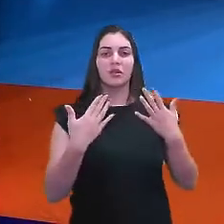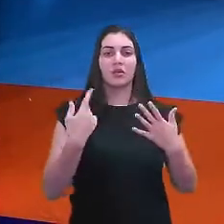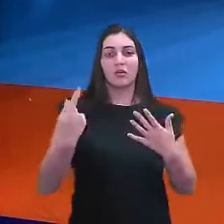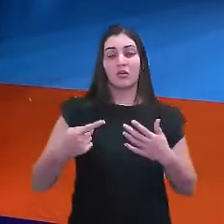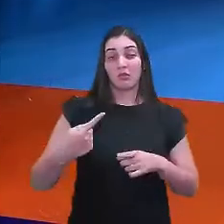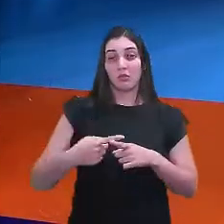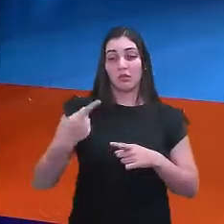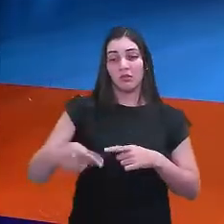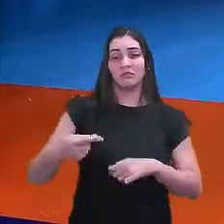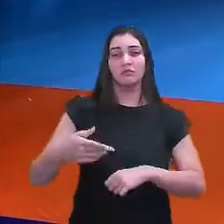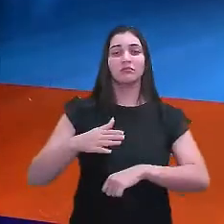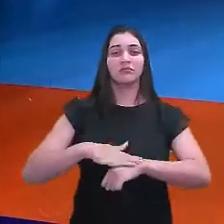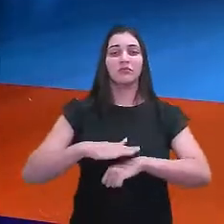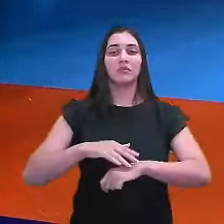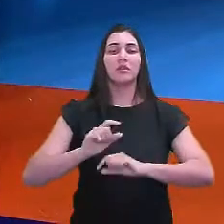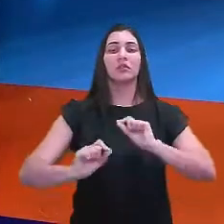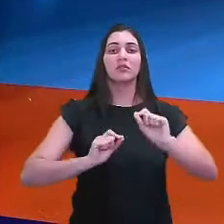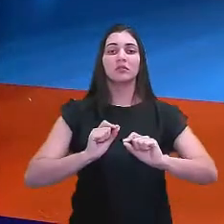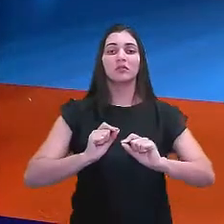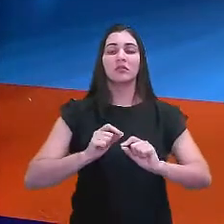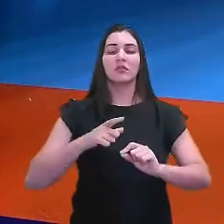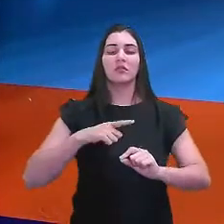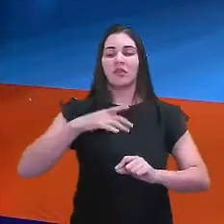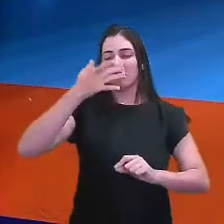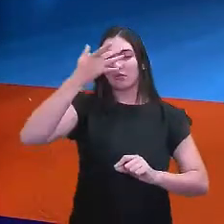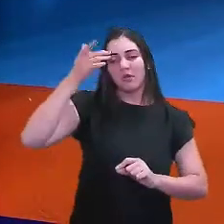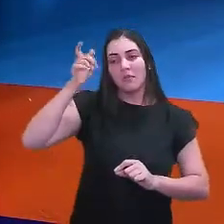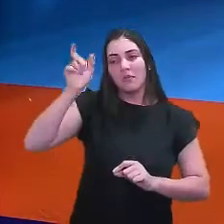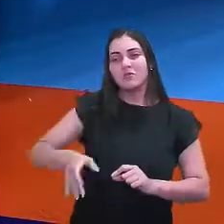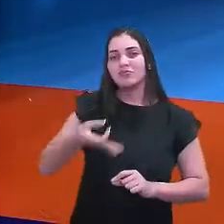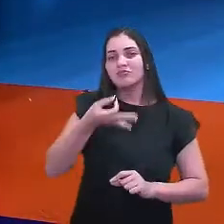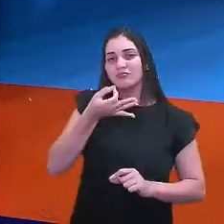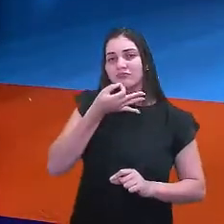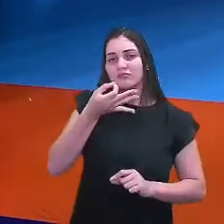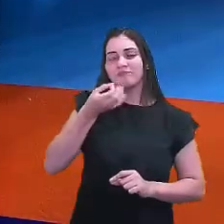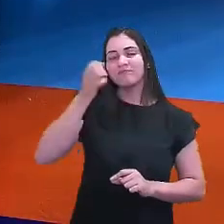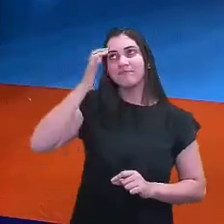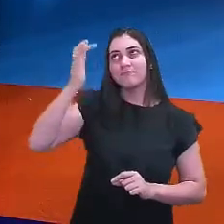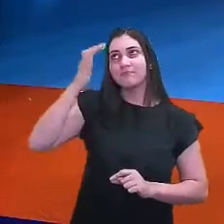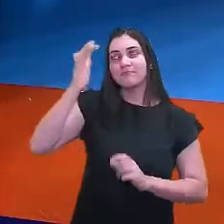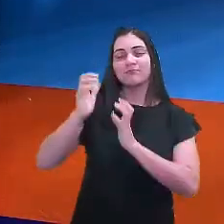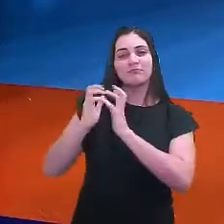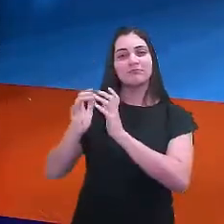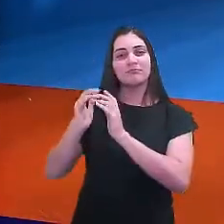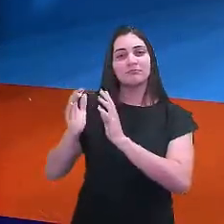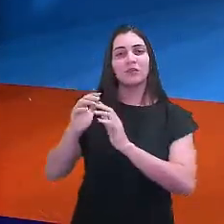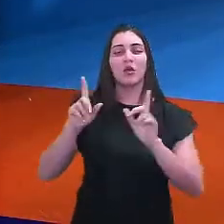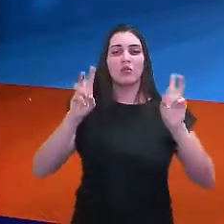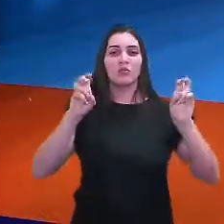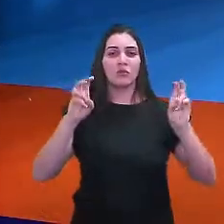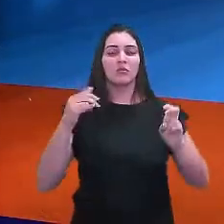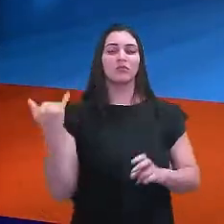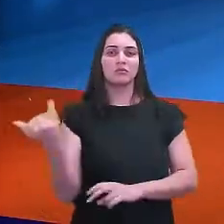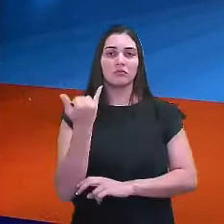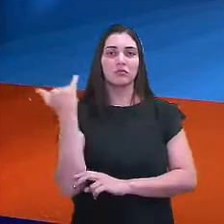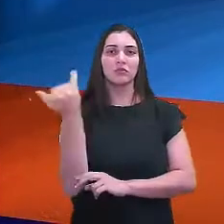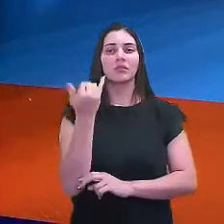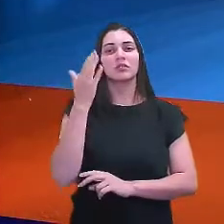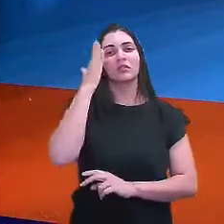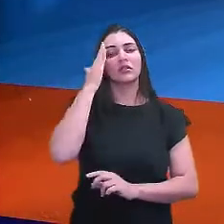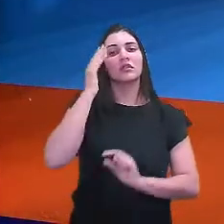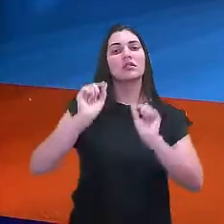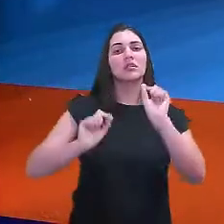gente, é para você ser um agente crítico, um agente reflexivo a partir dessa temática que é tão relevante, que é tão importante, para você